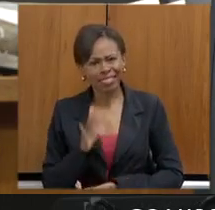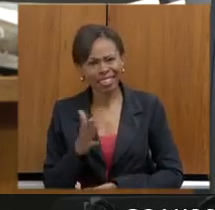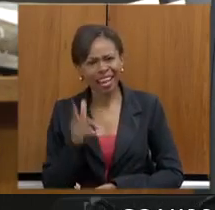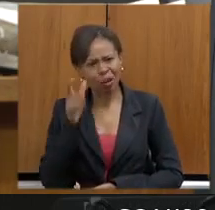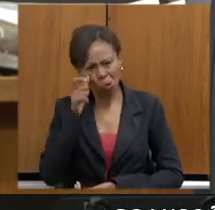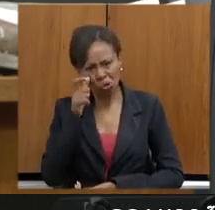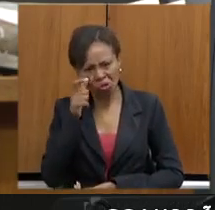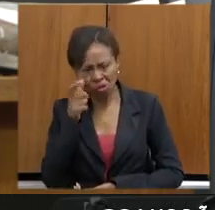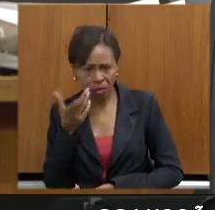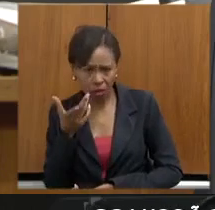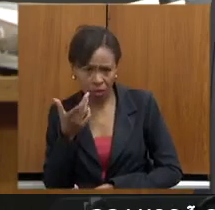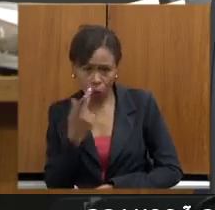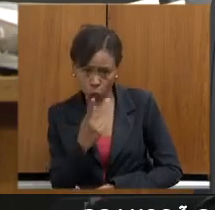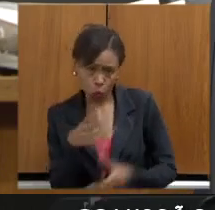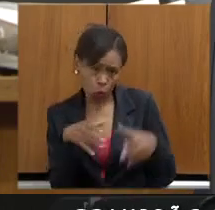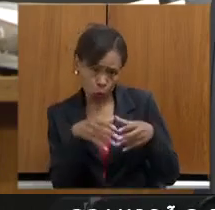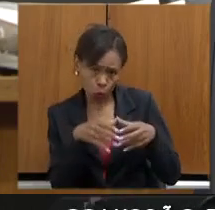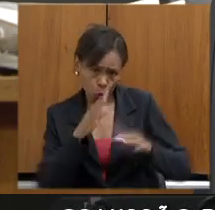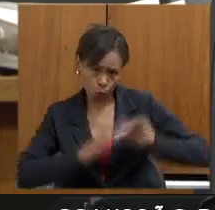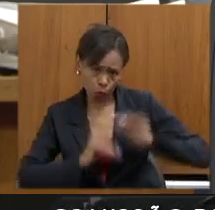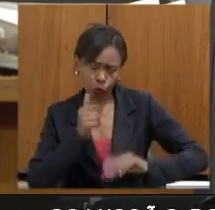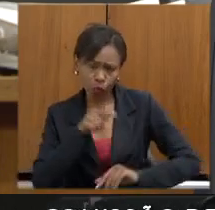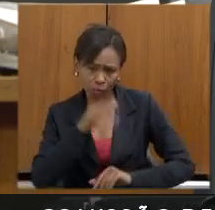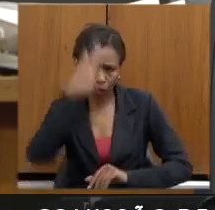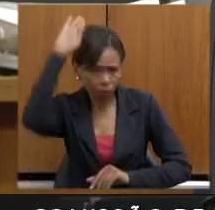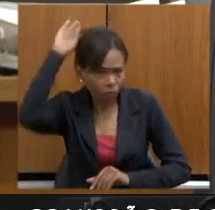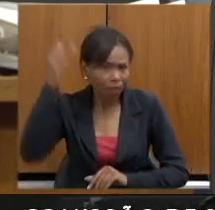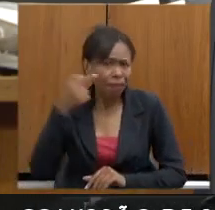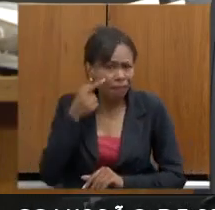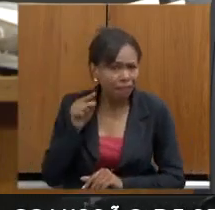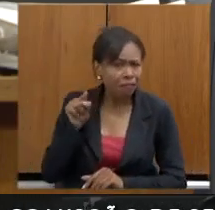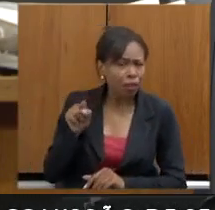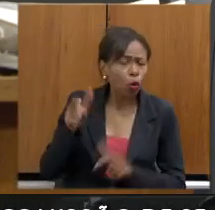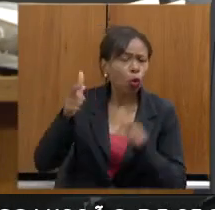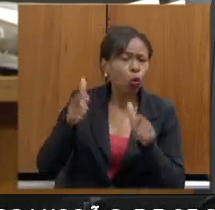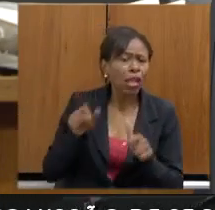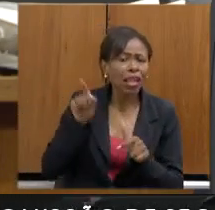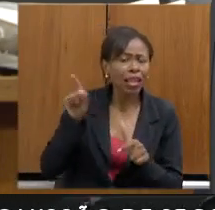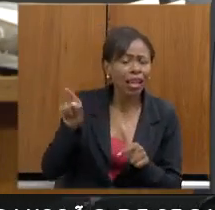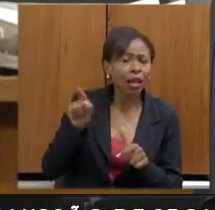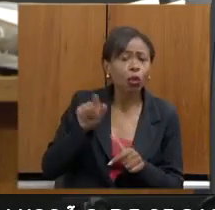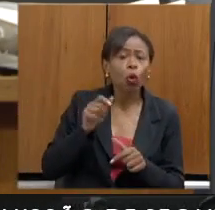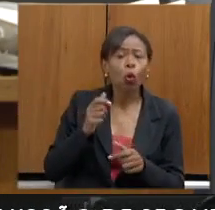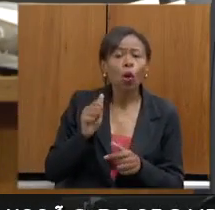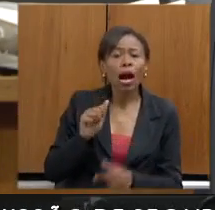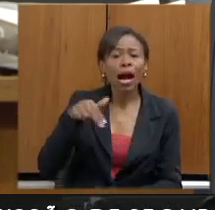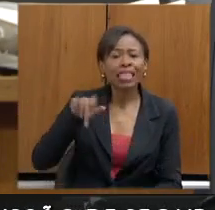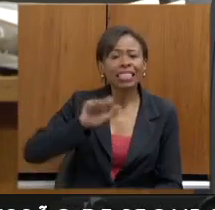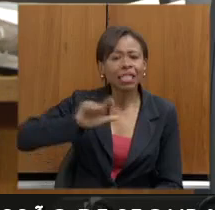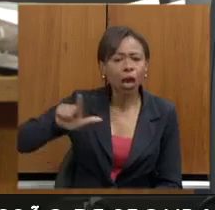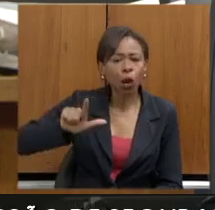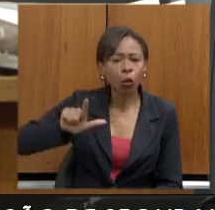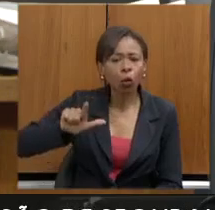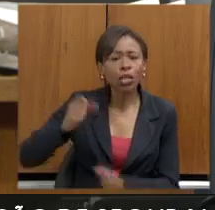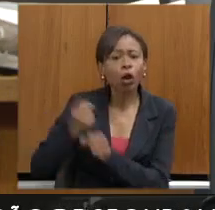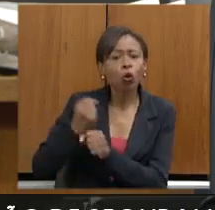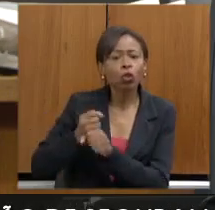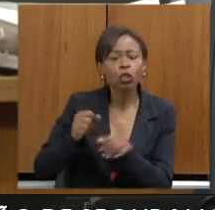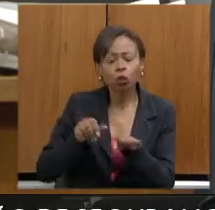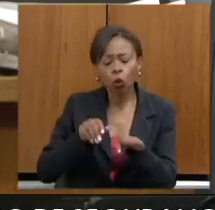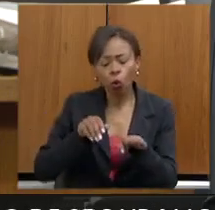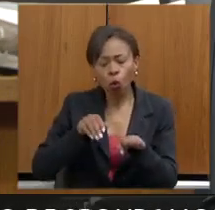a sua equipe de dar uma olhada na rampa de escape está sendo construída no anel rodoviário dica se